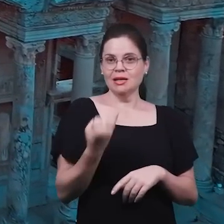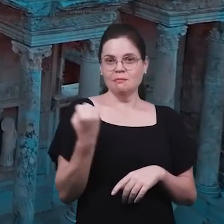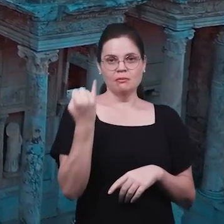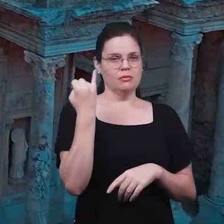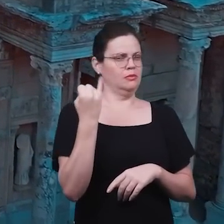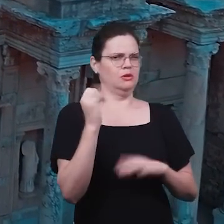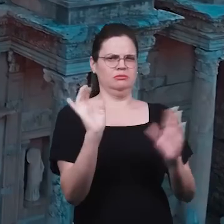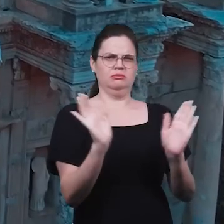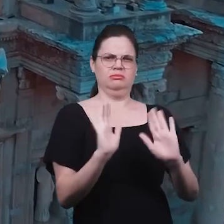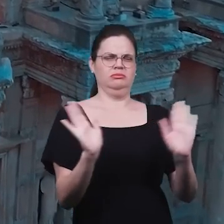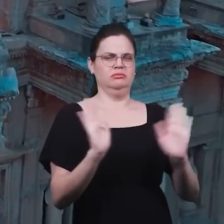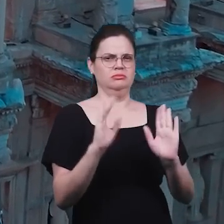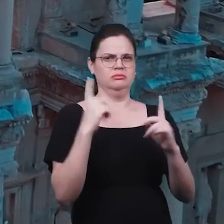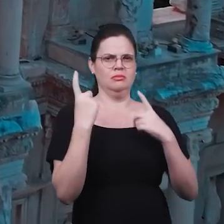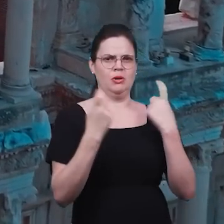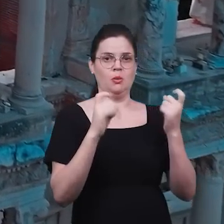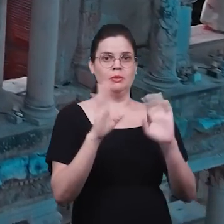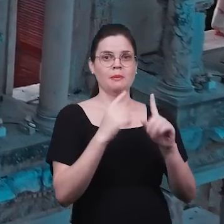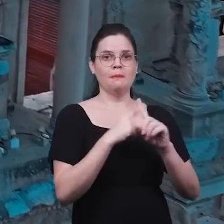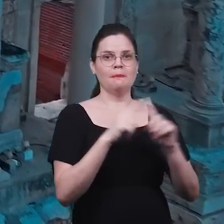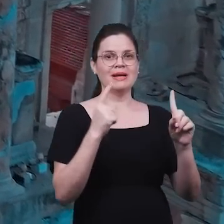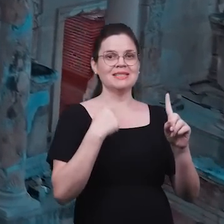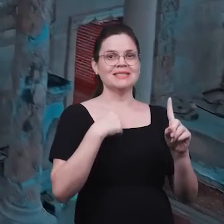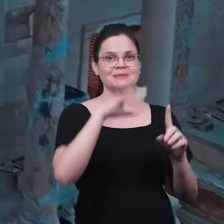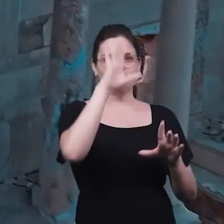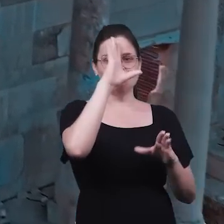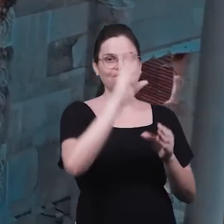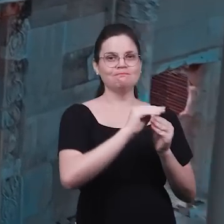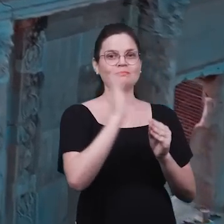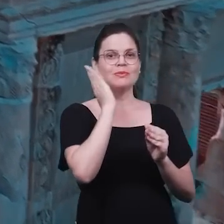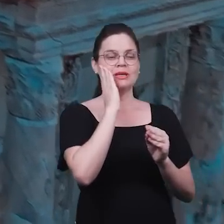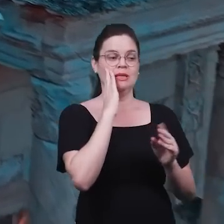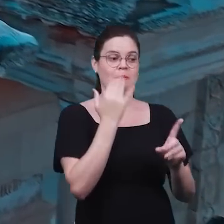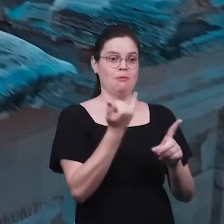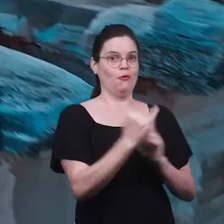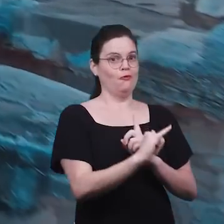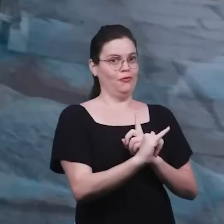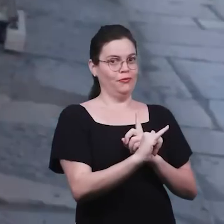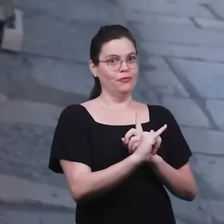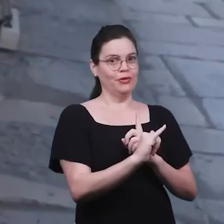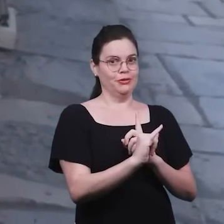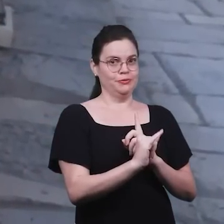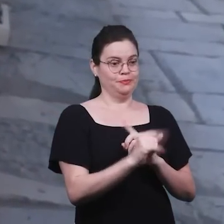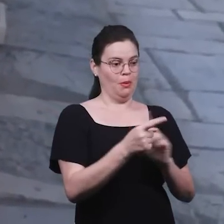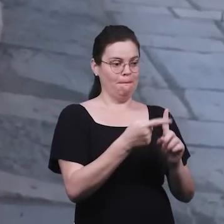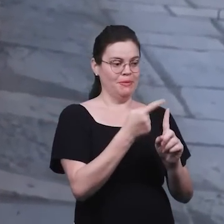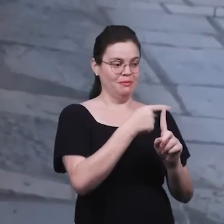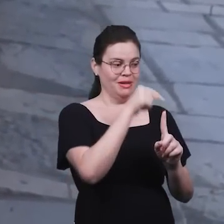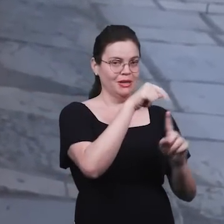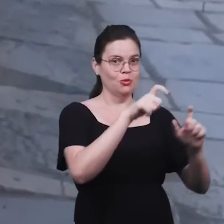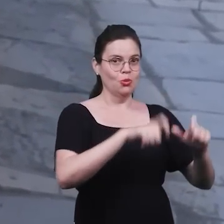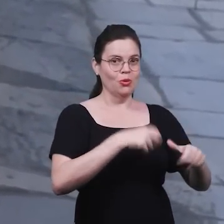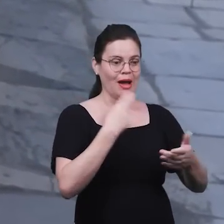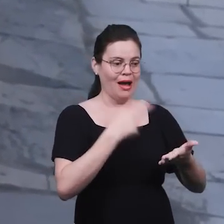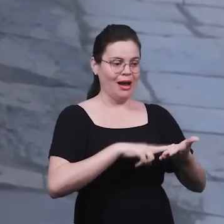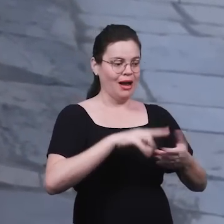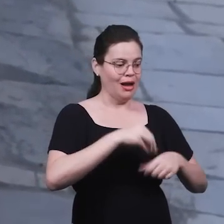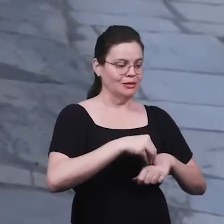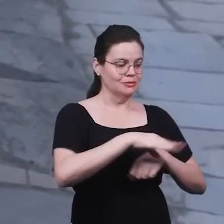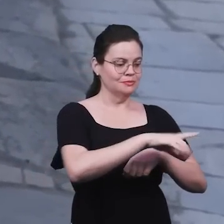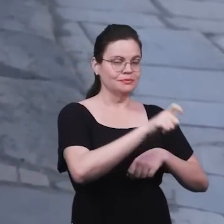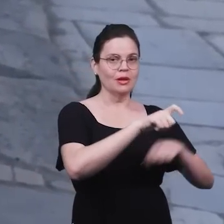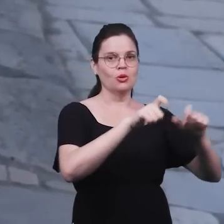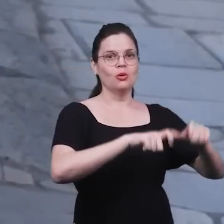é importante. O que importa para nós é o profético. Então, você tem na primeira carta a luta